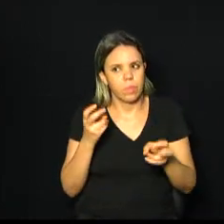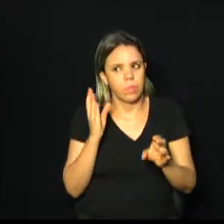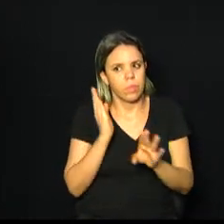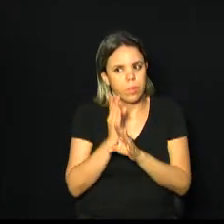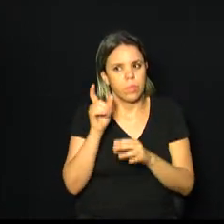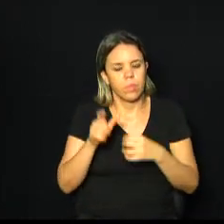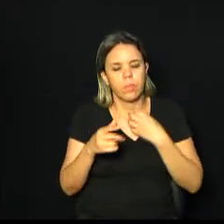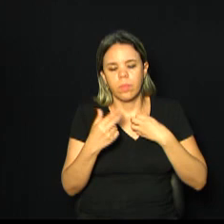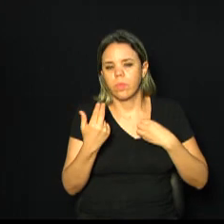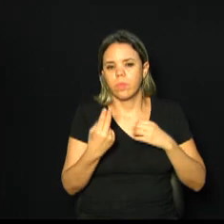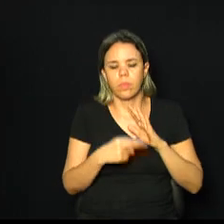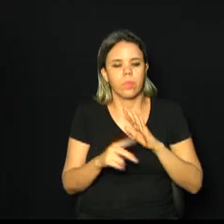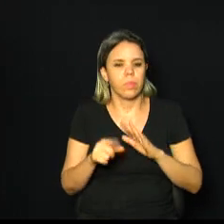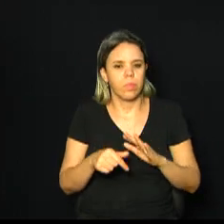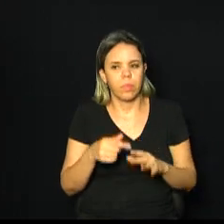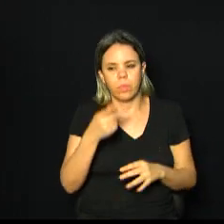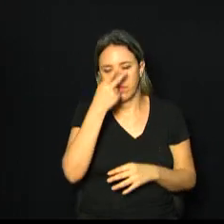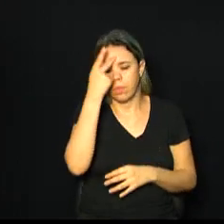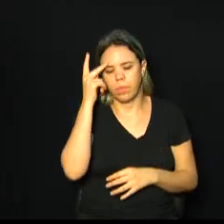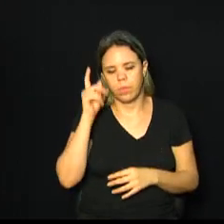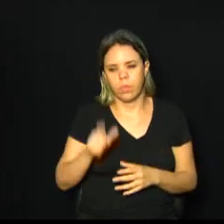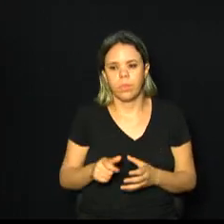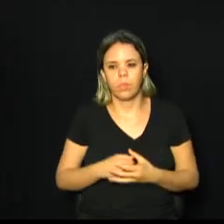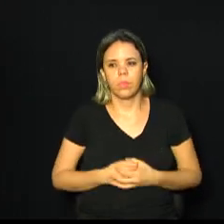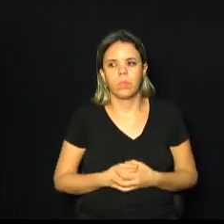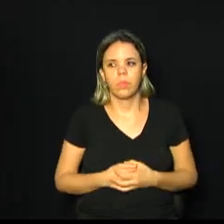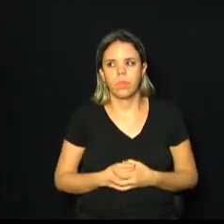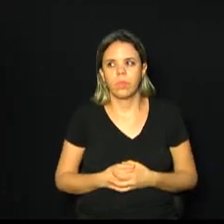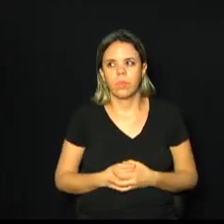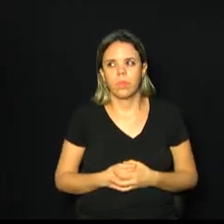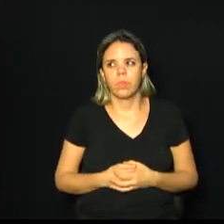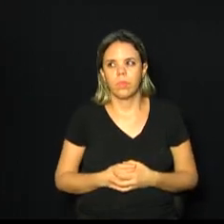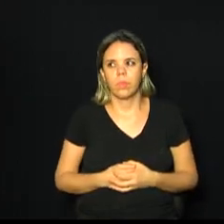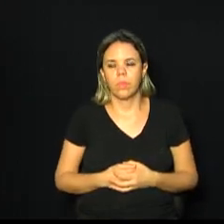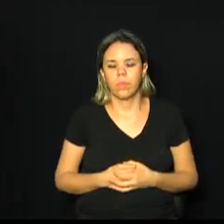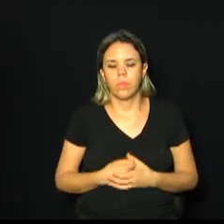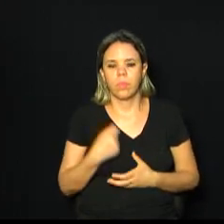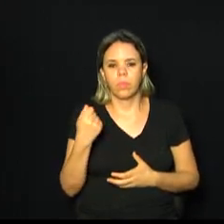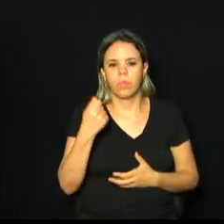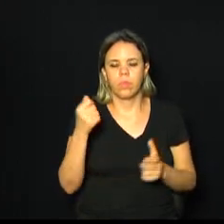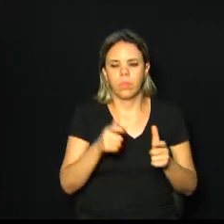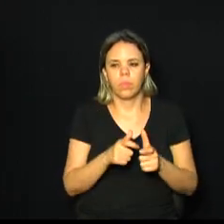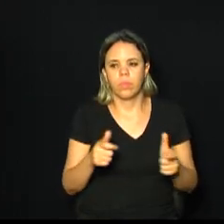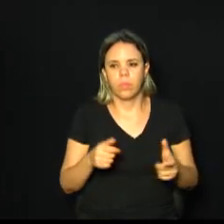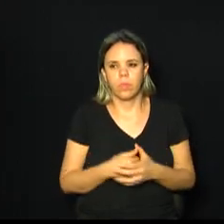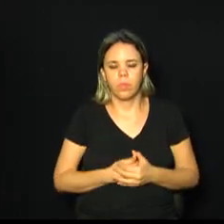não pelo nome, mas pela pessoa. E aí a gente entende isso uma gravidade muito grande.